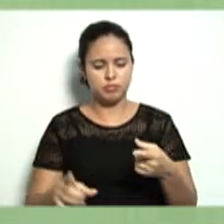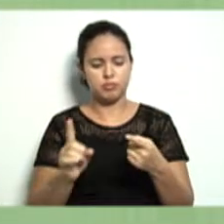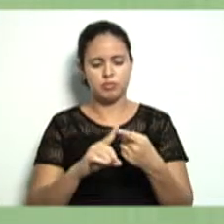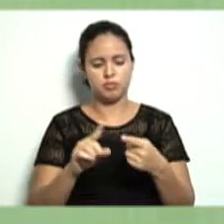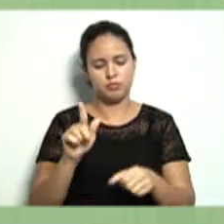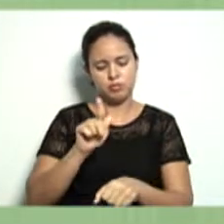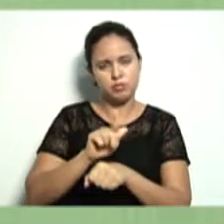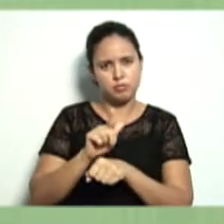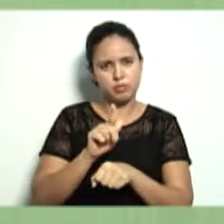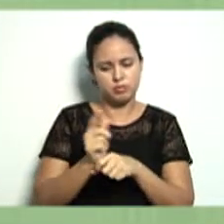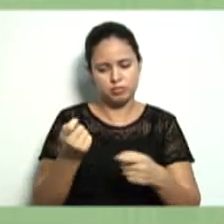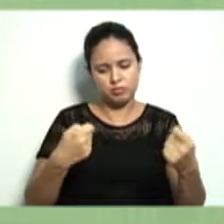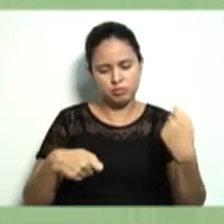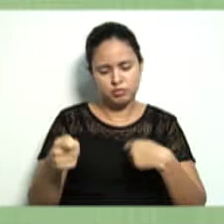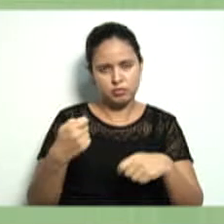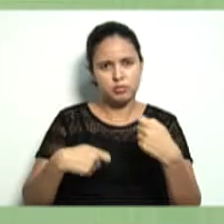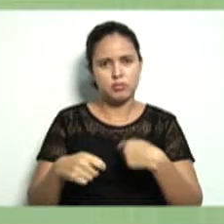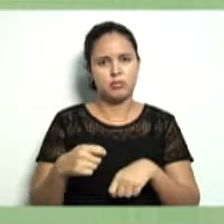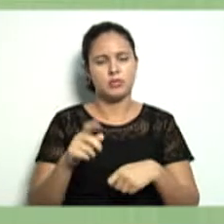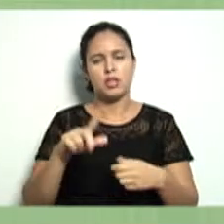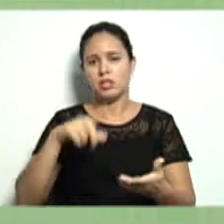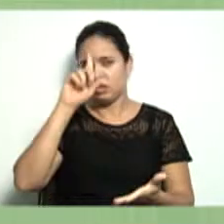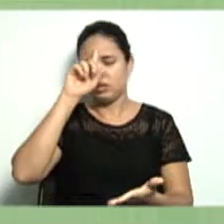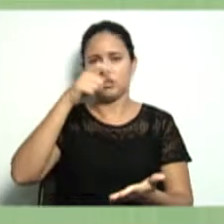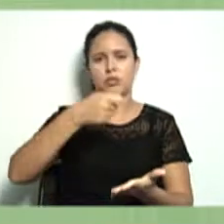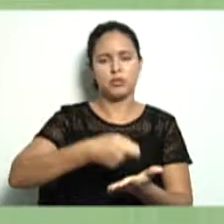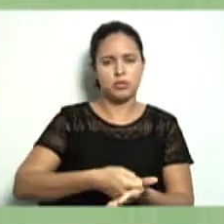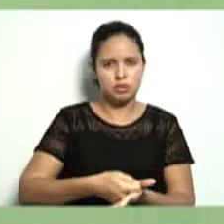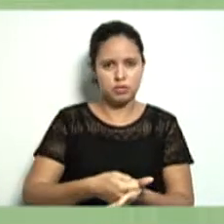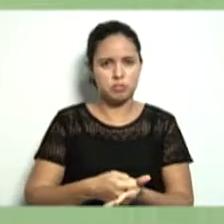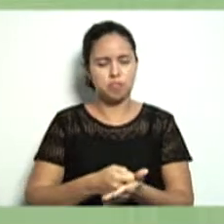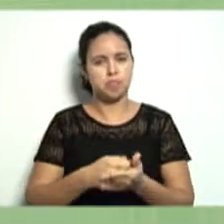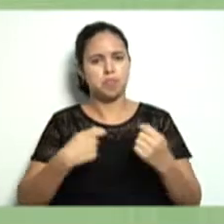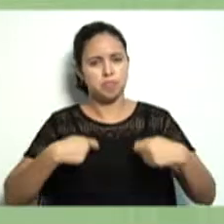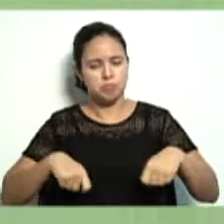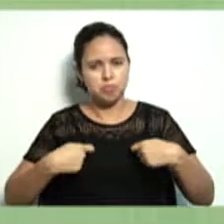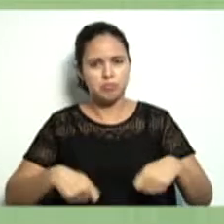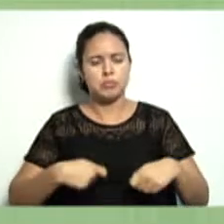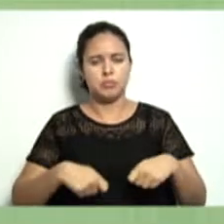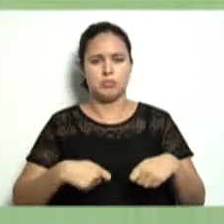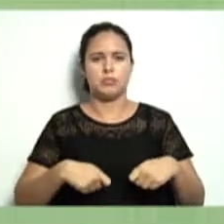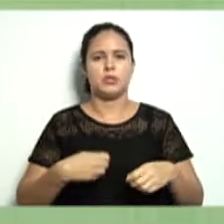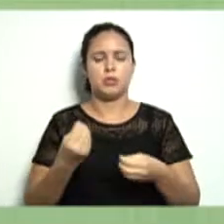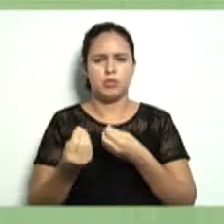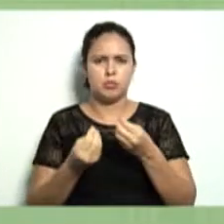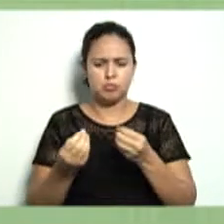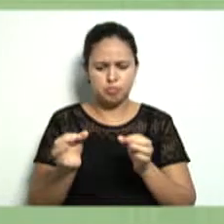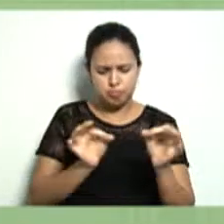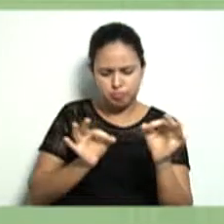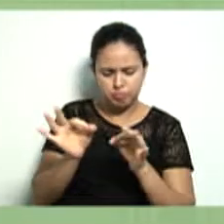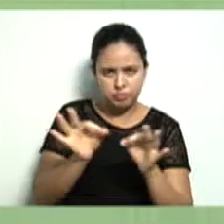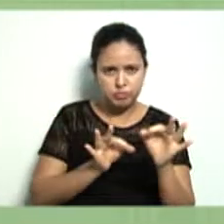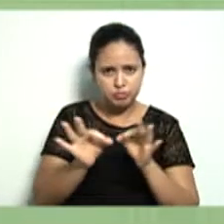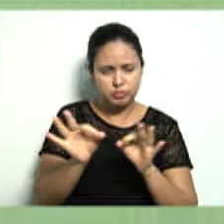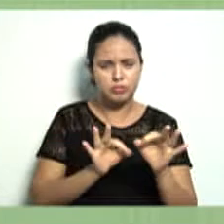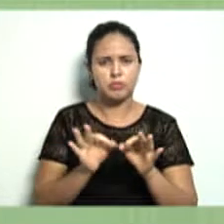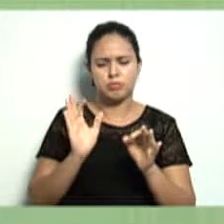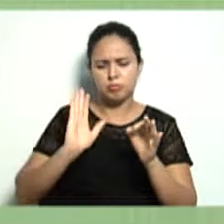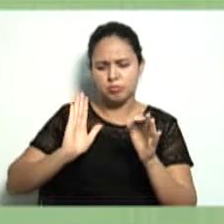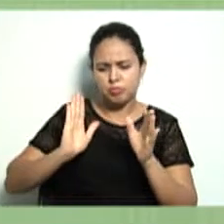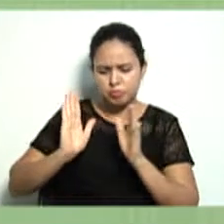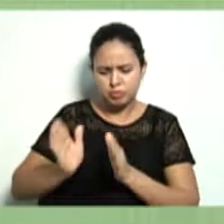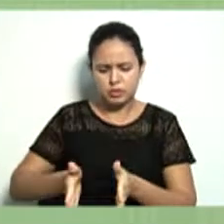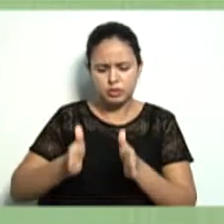gestão administrativa? As decisões precisam ser tomadas a partir de planejamento,